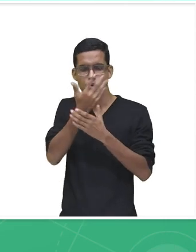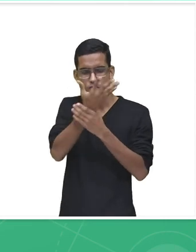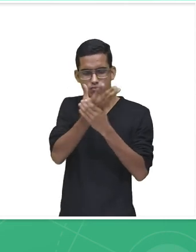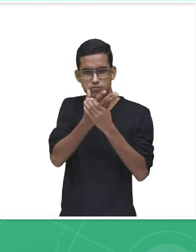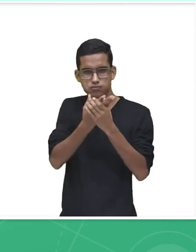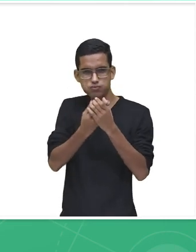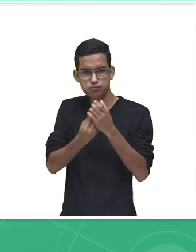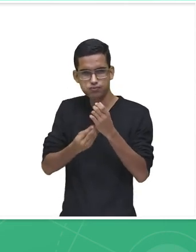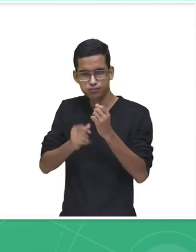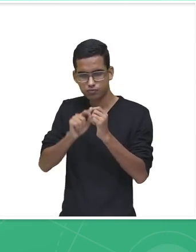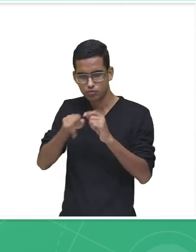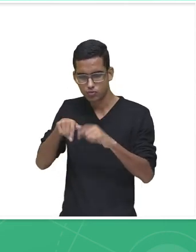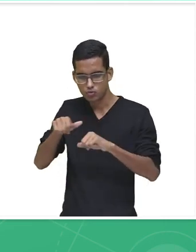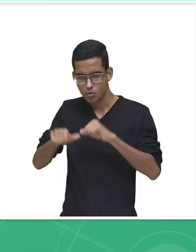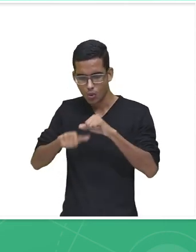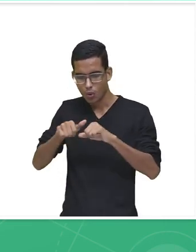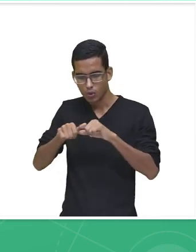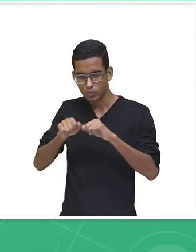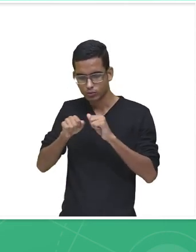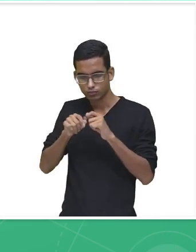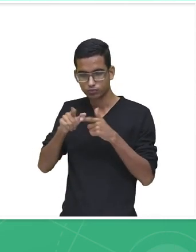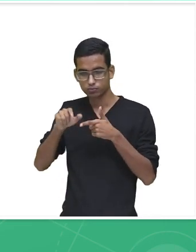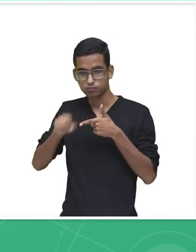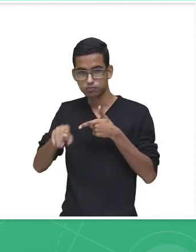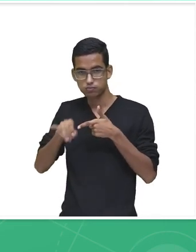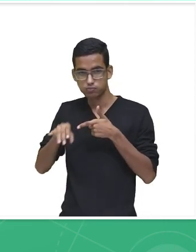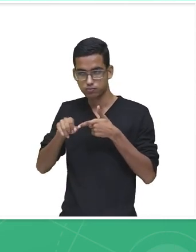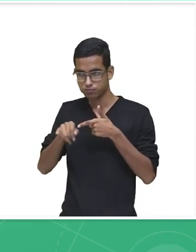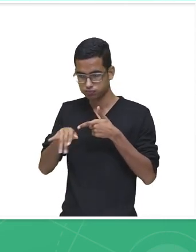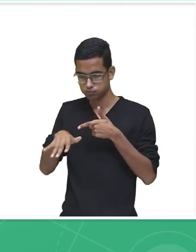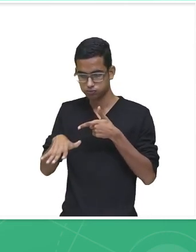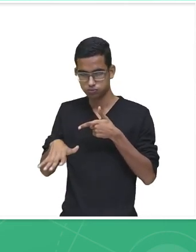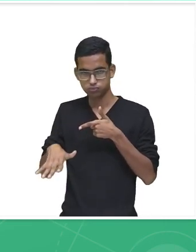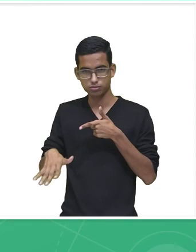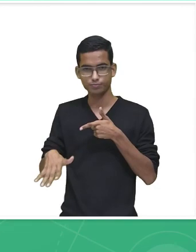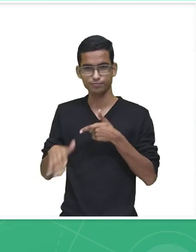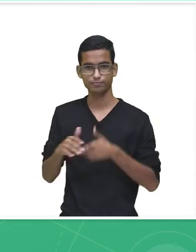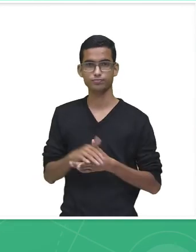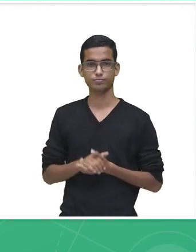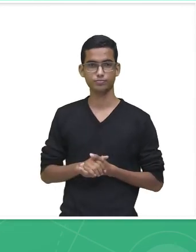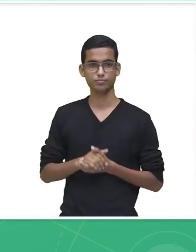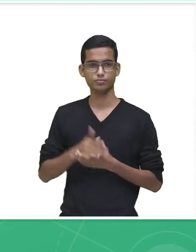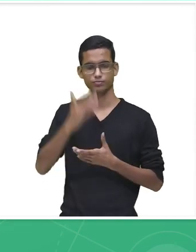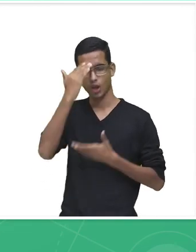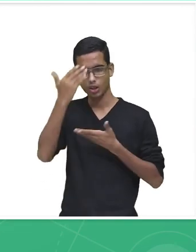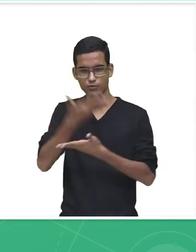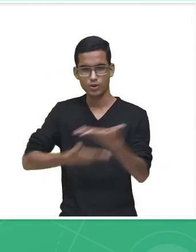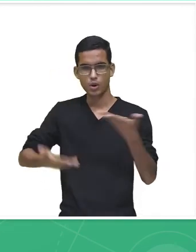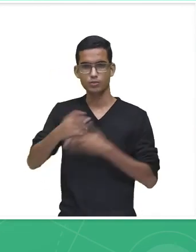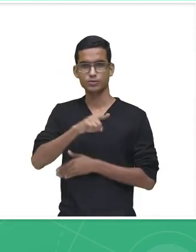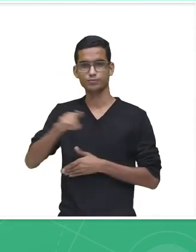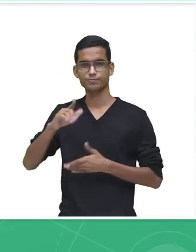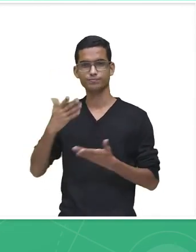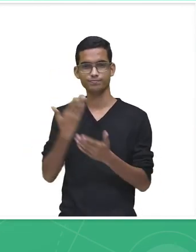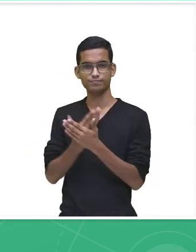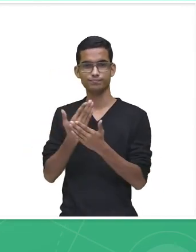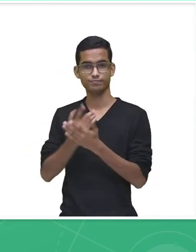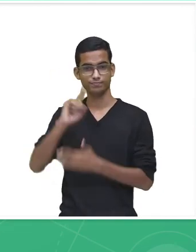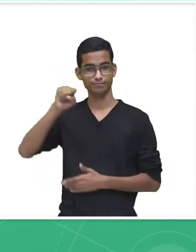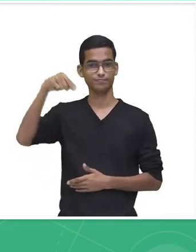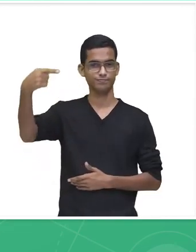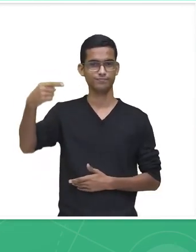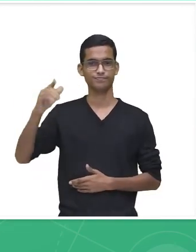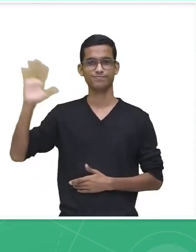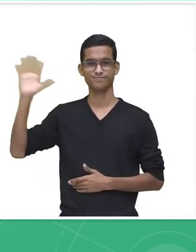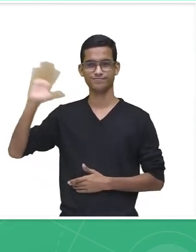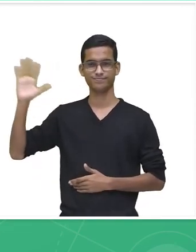formada Tá certo então a gente agradece é a parte a todos vocês nosso chat e até a próxima ao